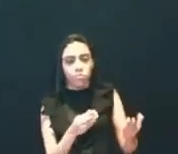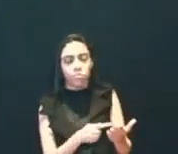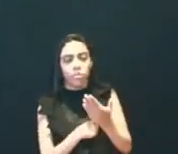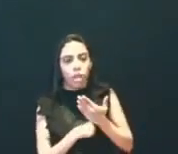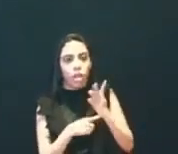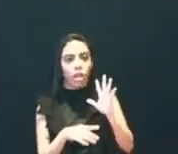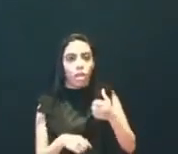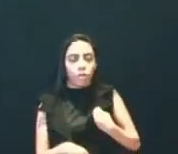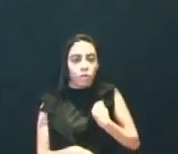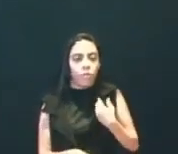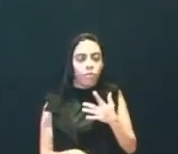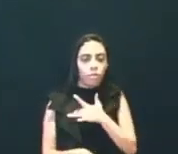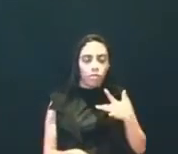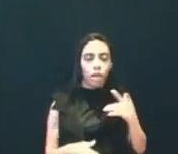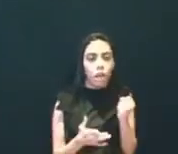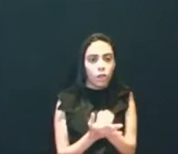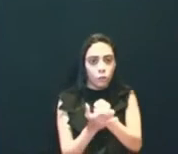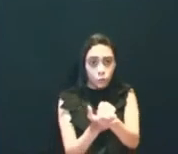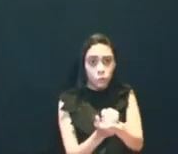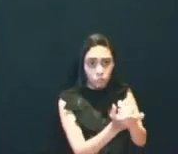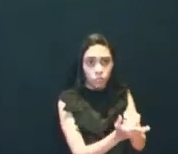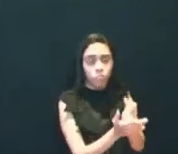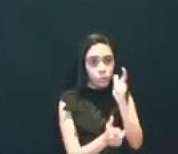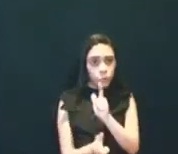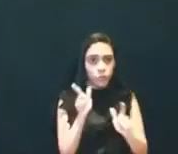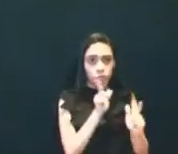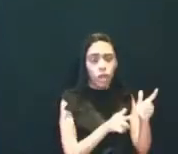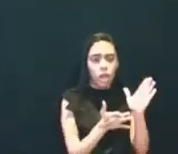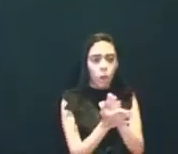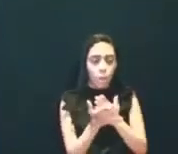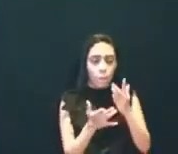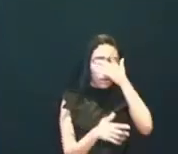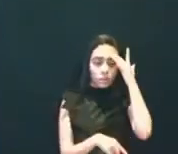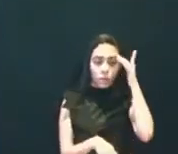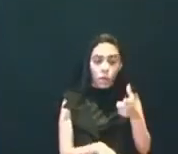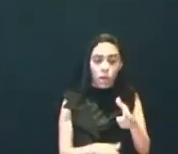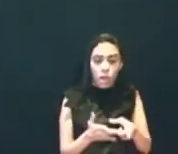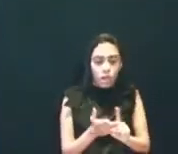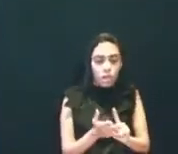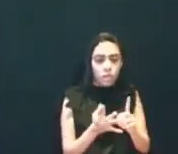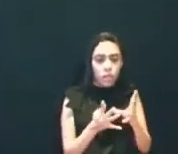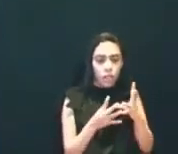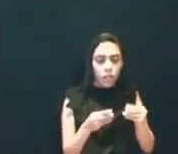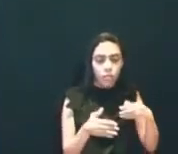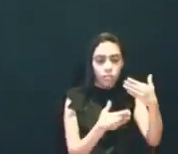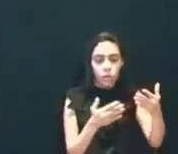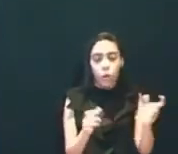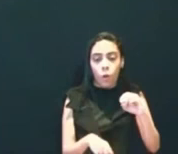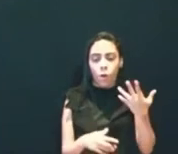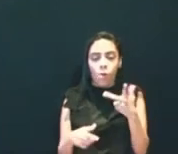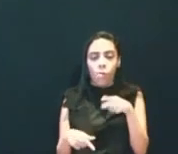de benefício no tratamento dos pacientes. Muitos pacientes que eram refratários ou recidivados